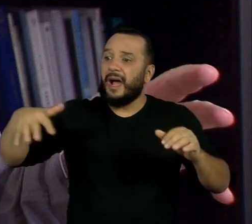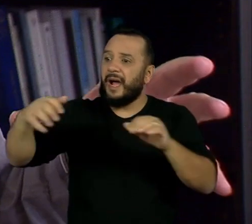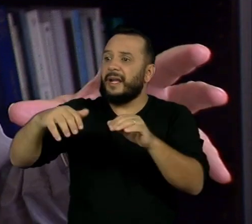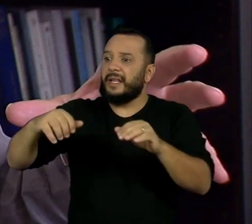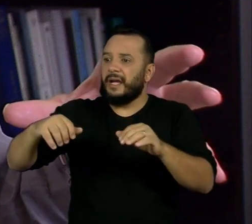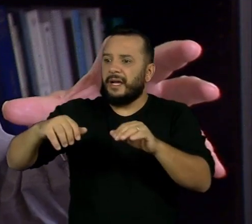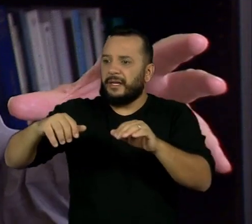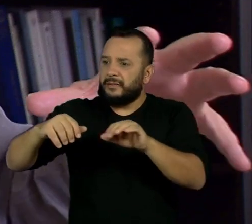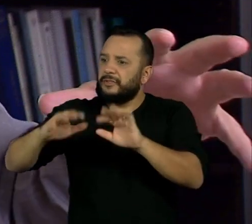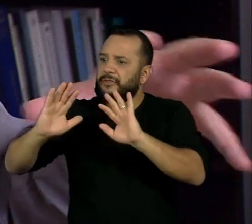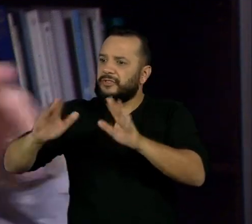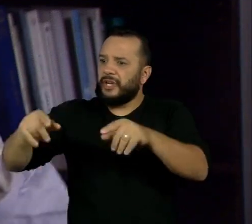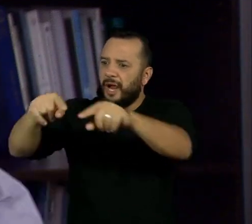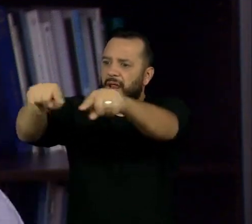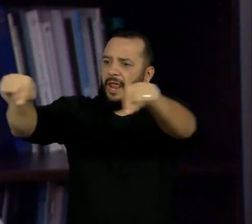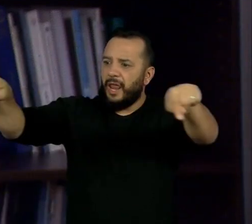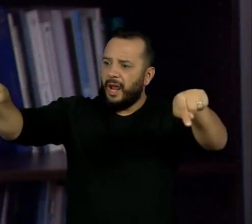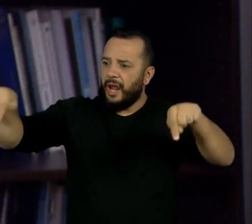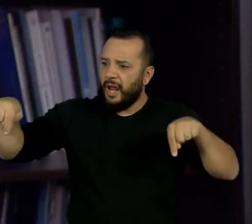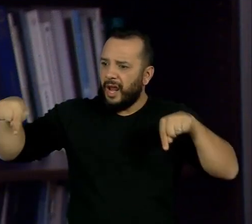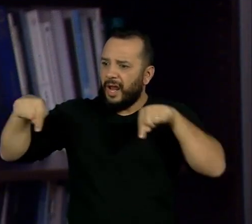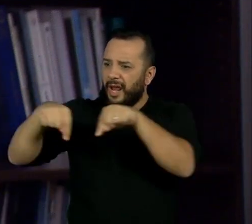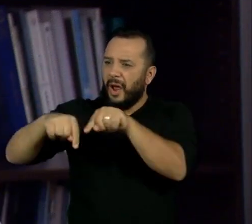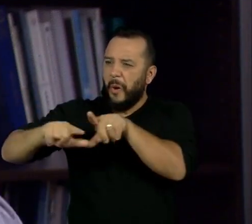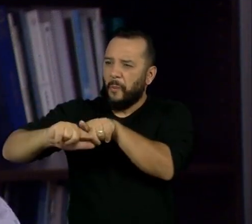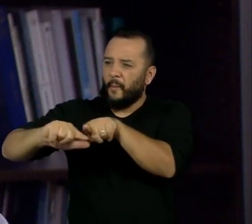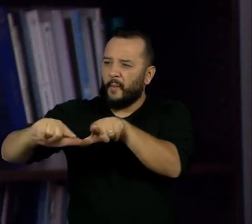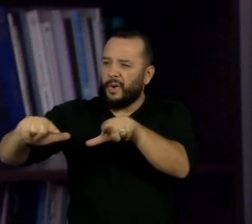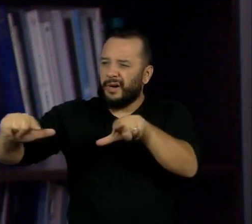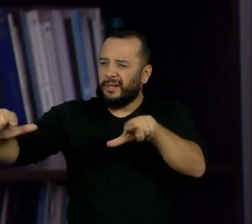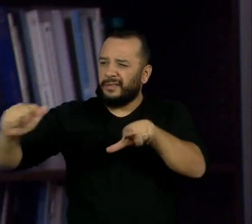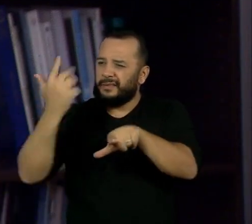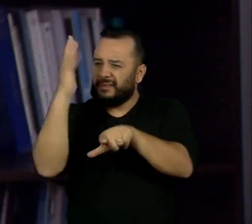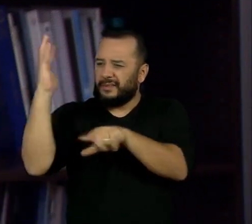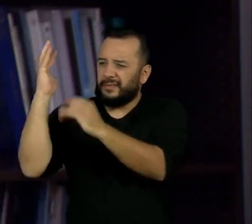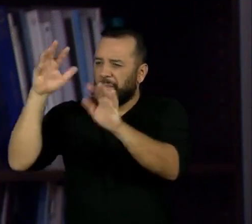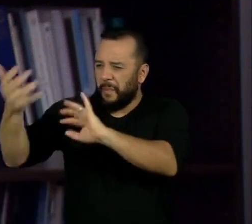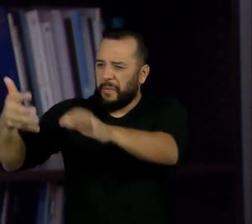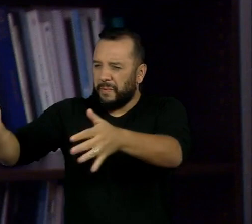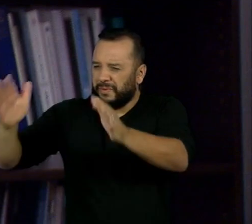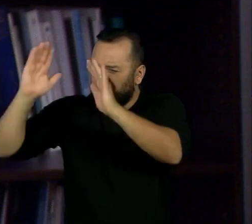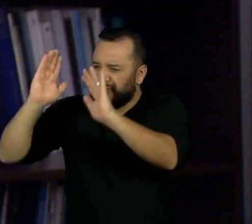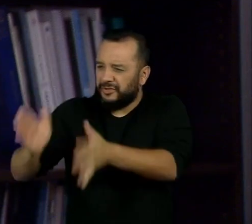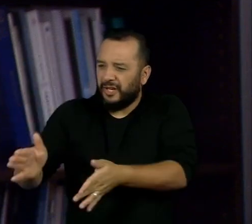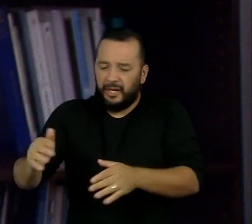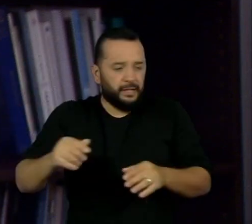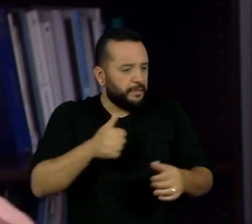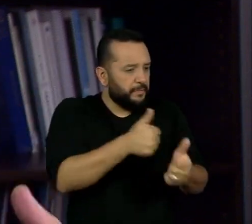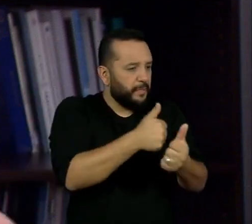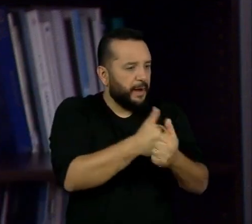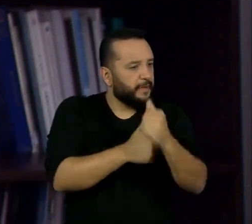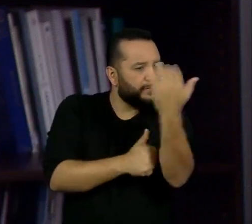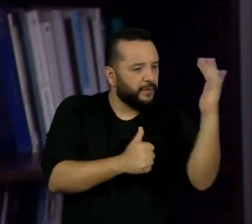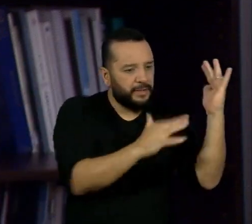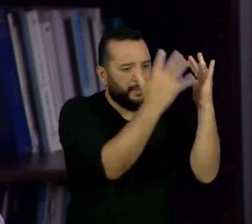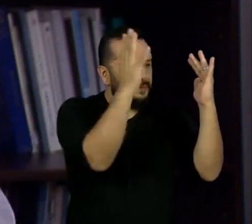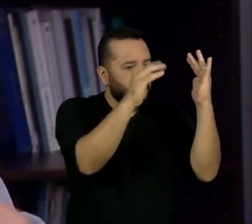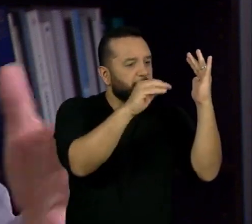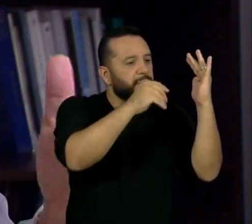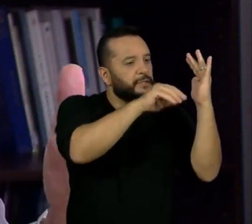perto da floresta, a natureza faz com que a floresta